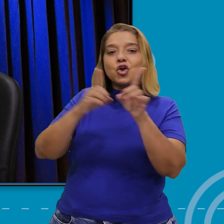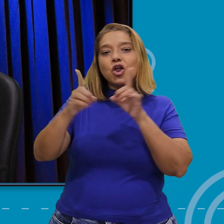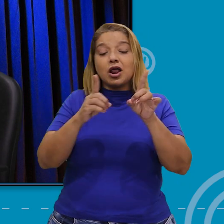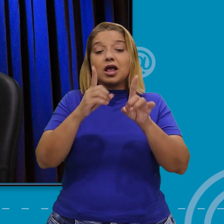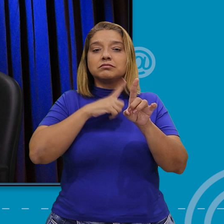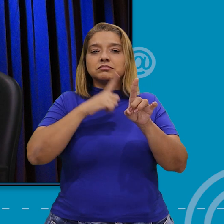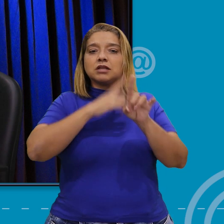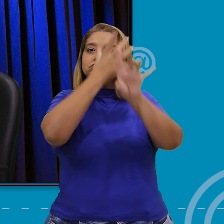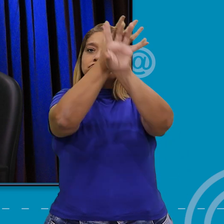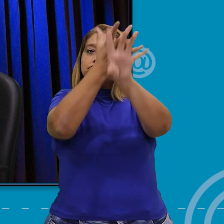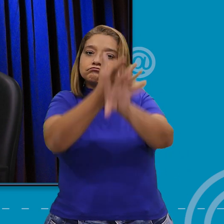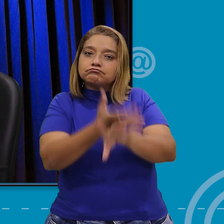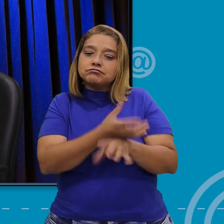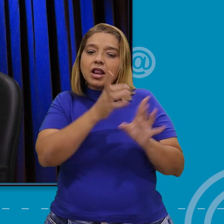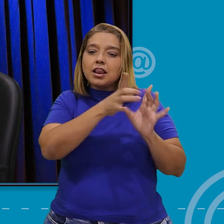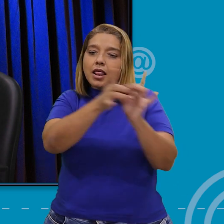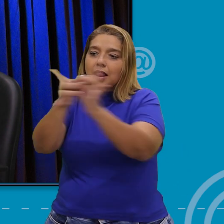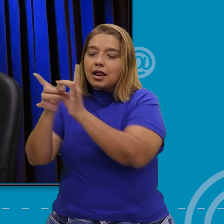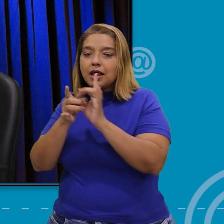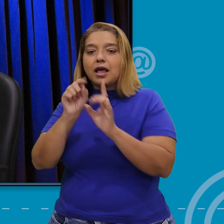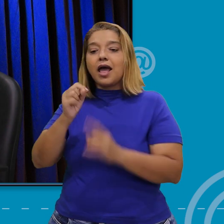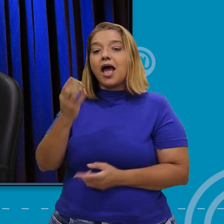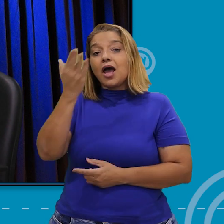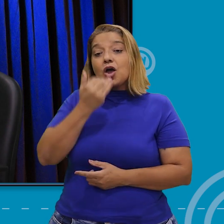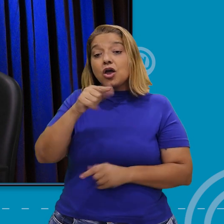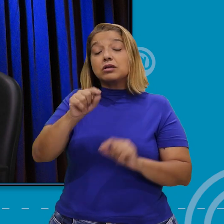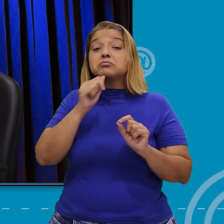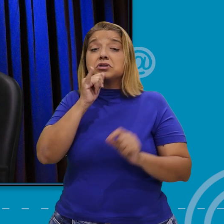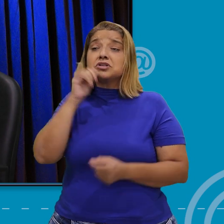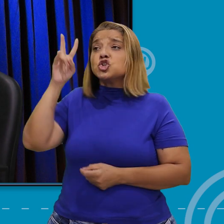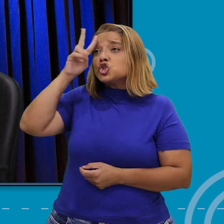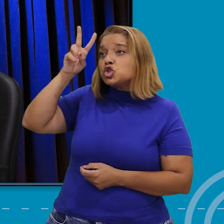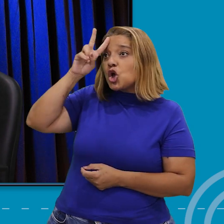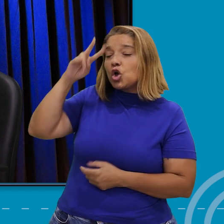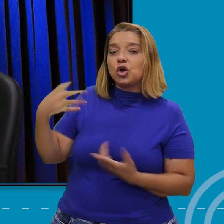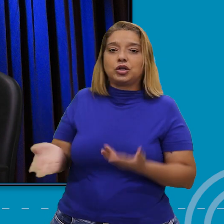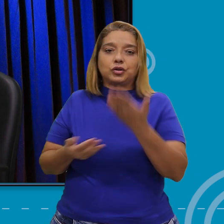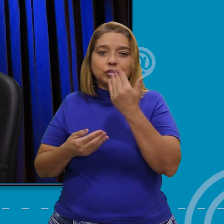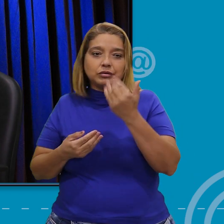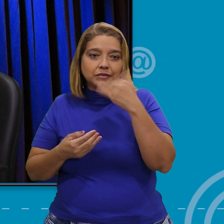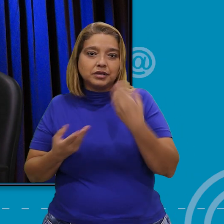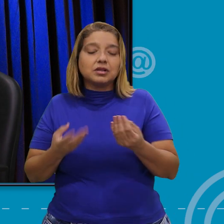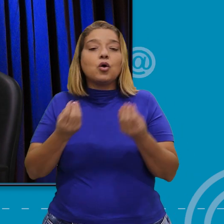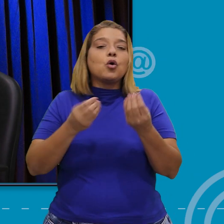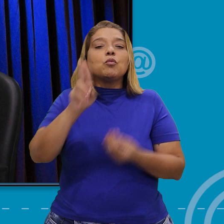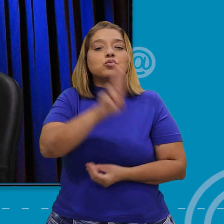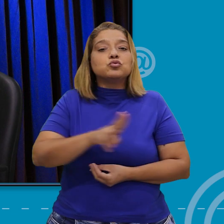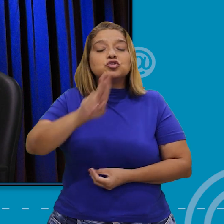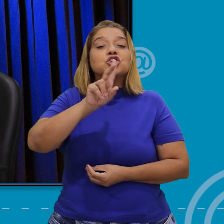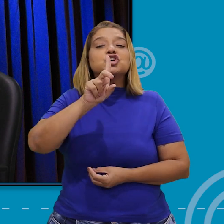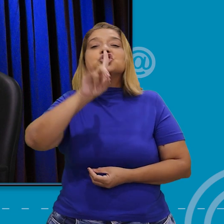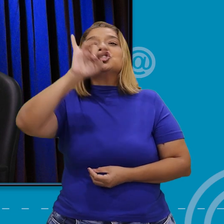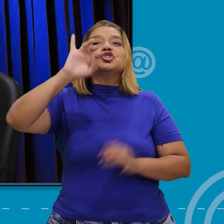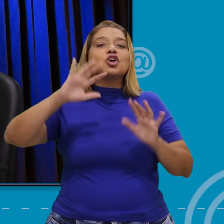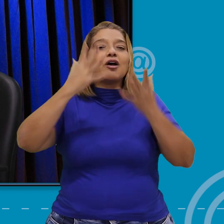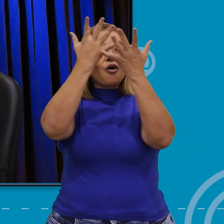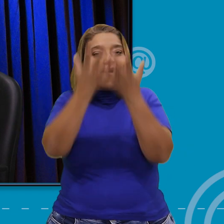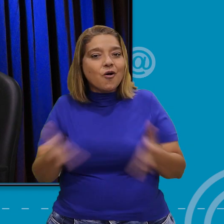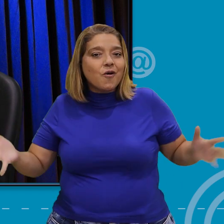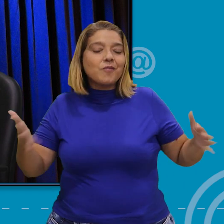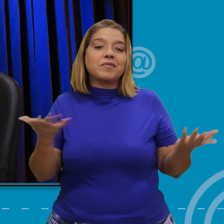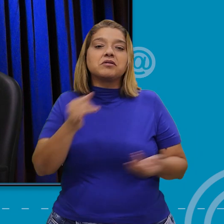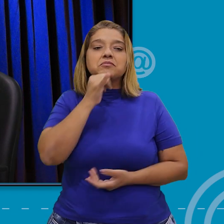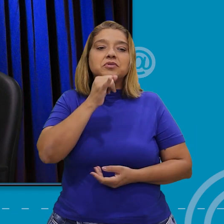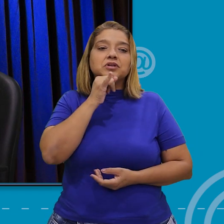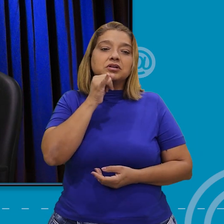assim, todas as disciplinas com a questão da alimentação, com a história da alimentação. Eu penso que até utilizar datas